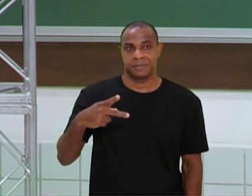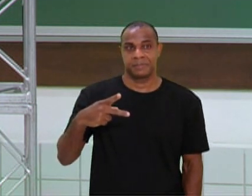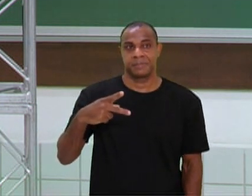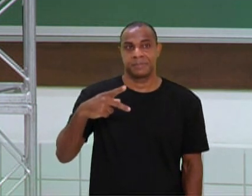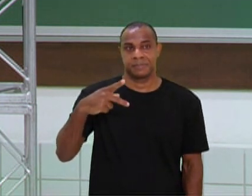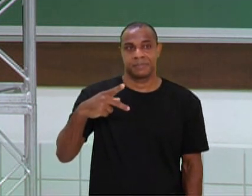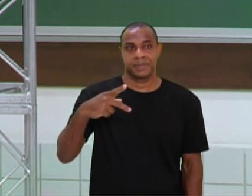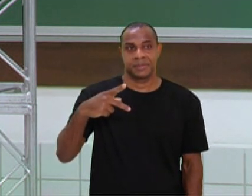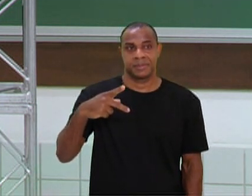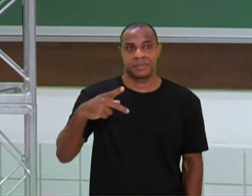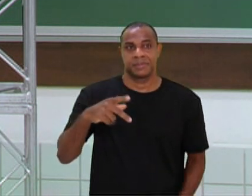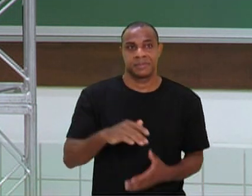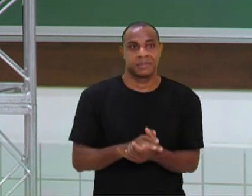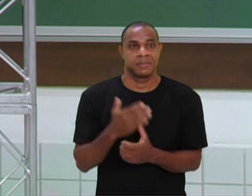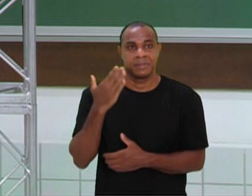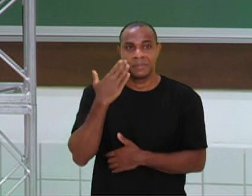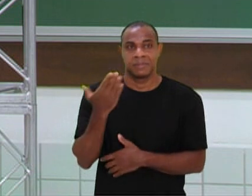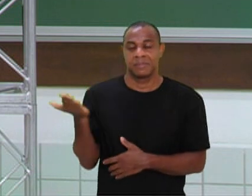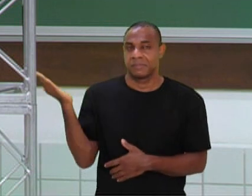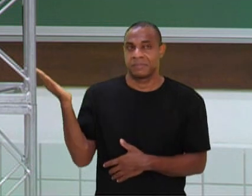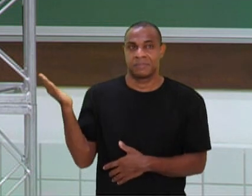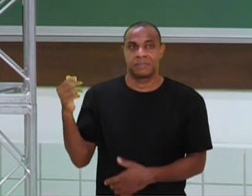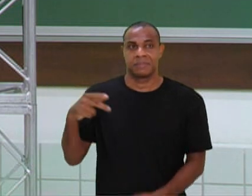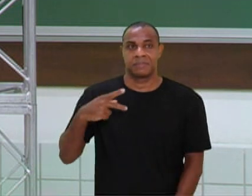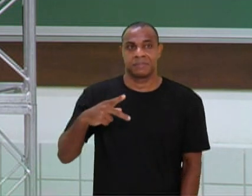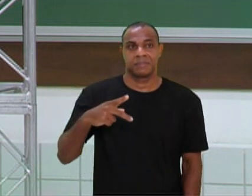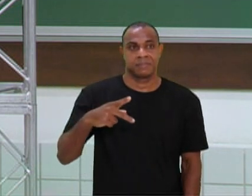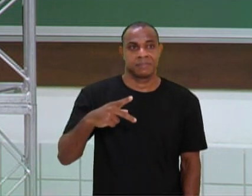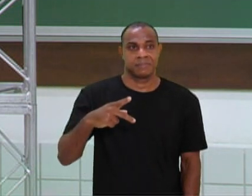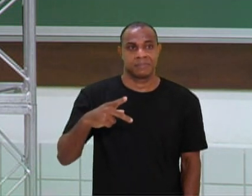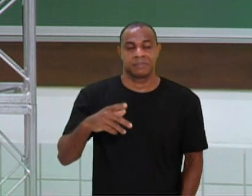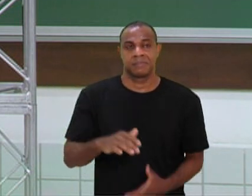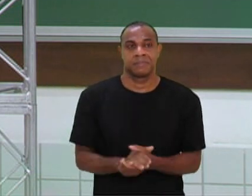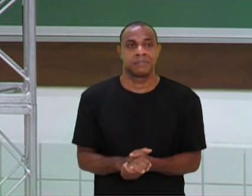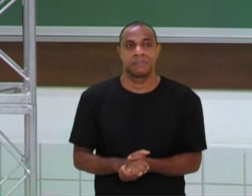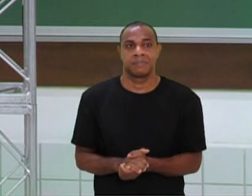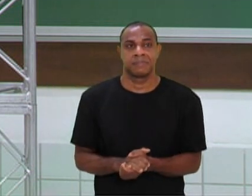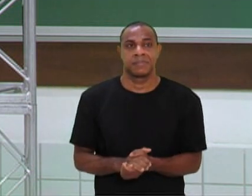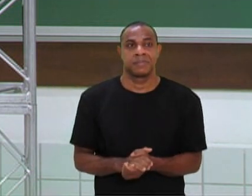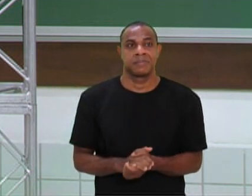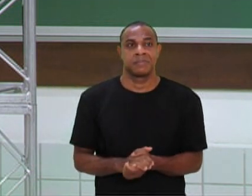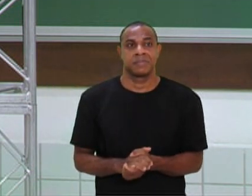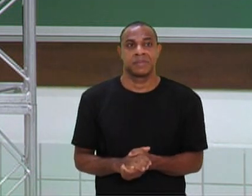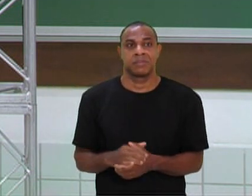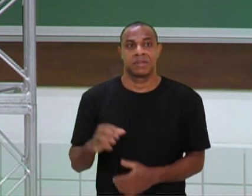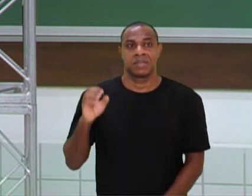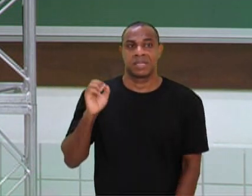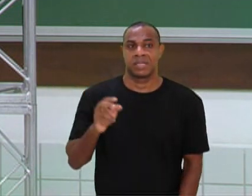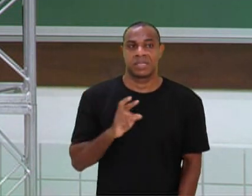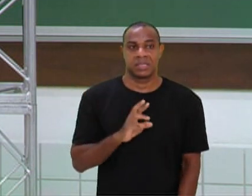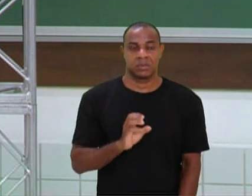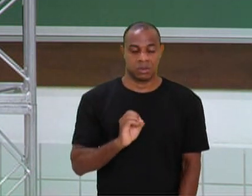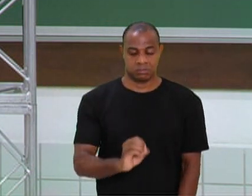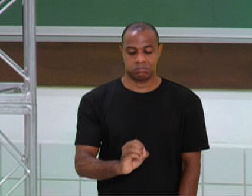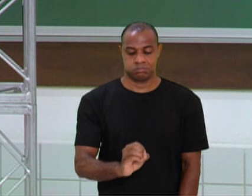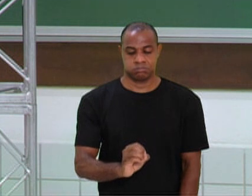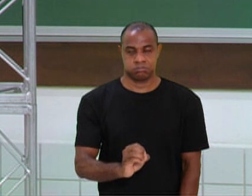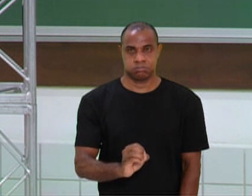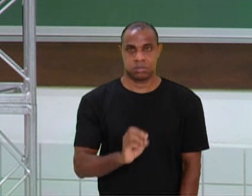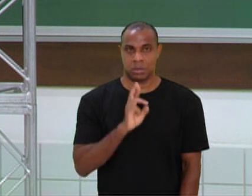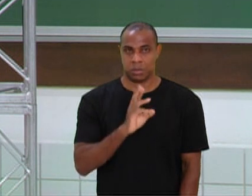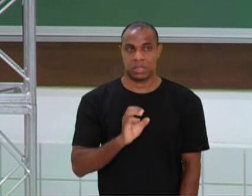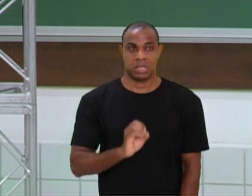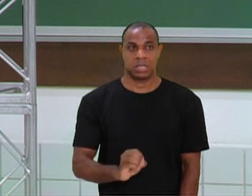10 na quinta pascal, e essa variação de pressão aqui, ela vai ser igual a 0, certo? Porque não houve diferença